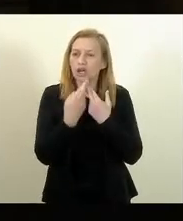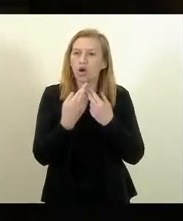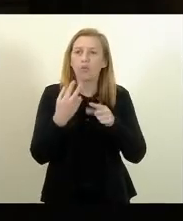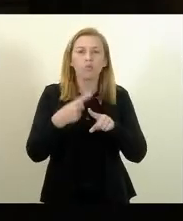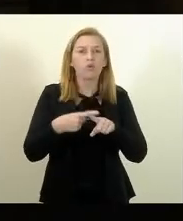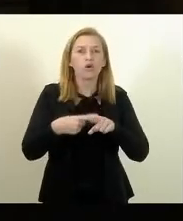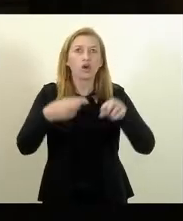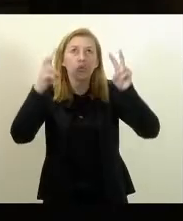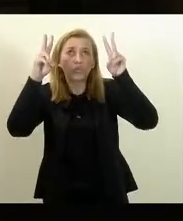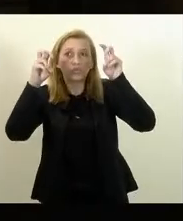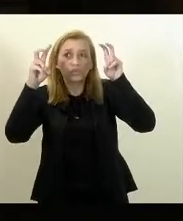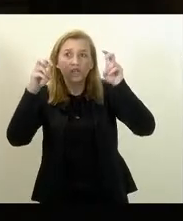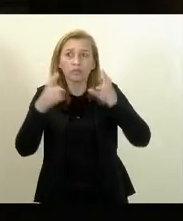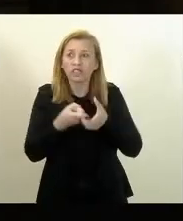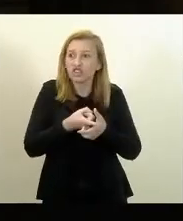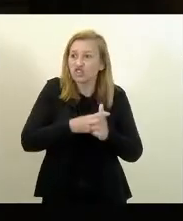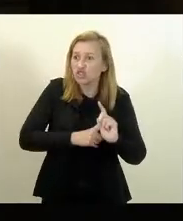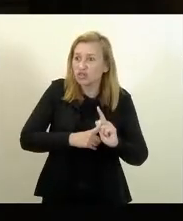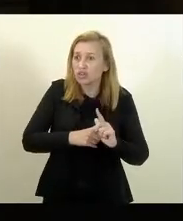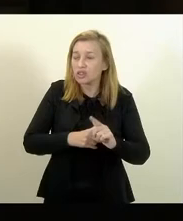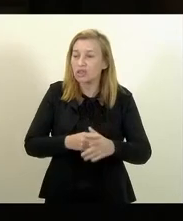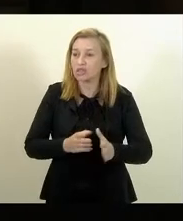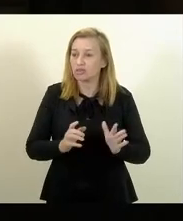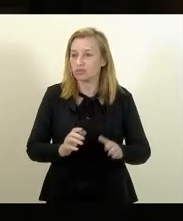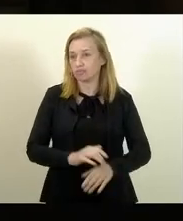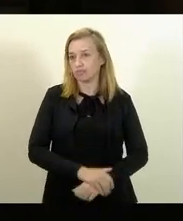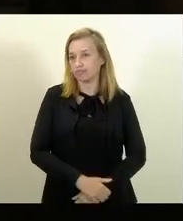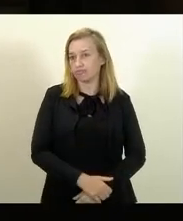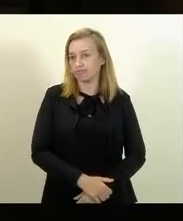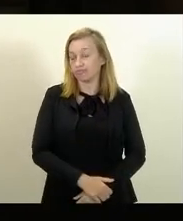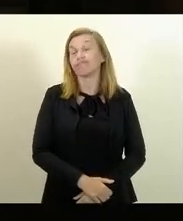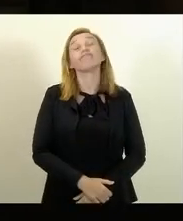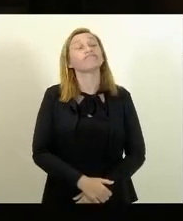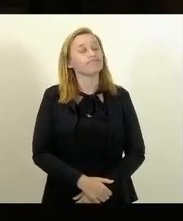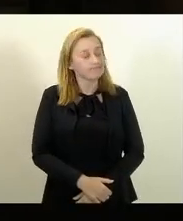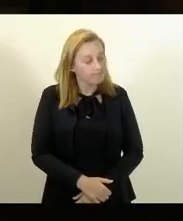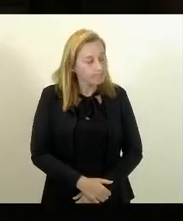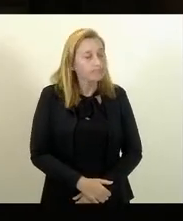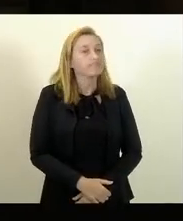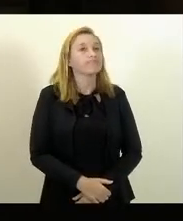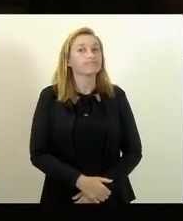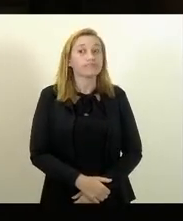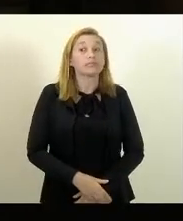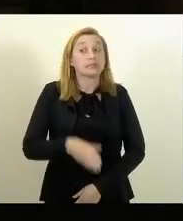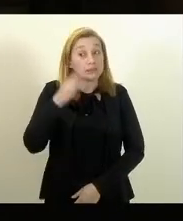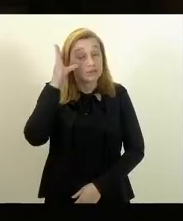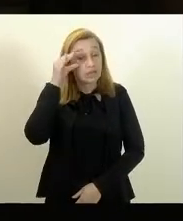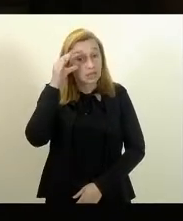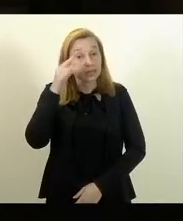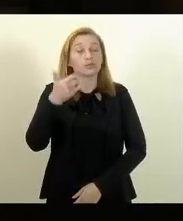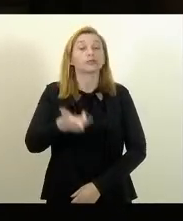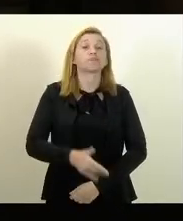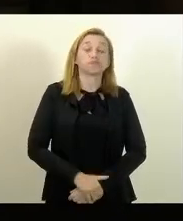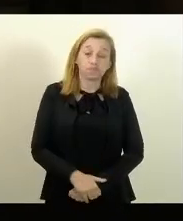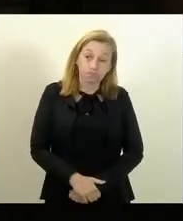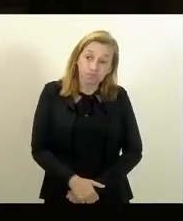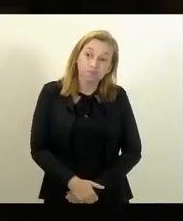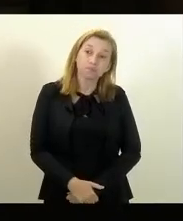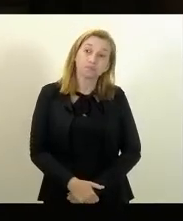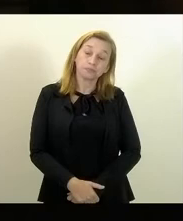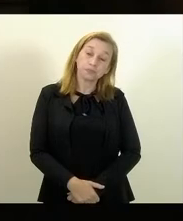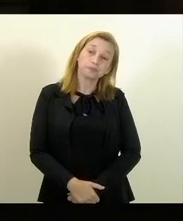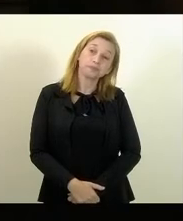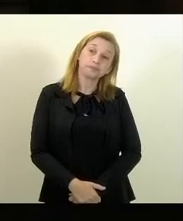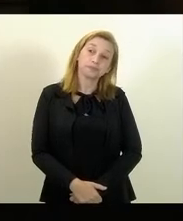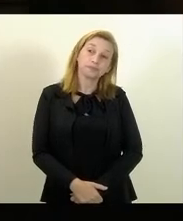tema dívida ativa. Não é? E interessante que, desde